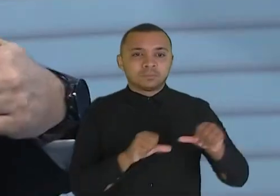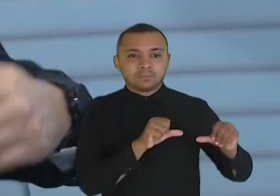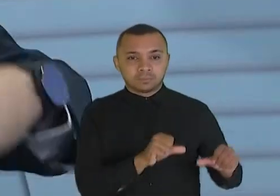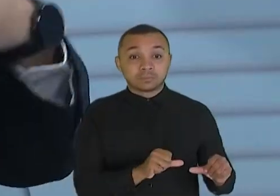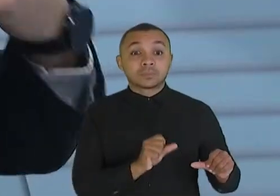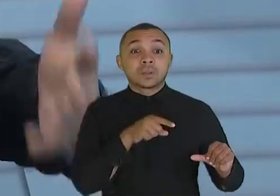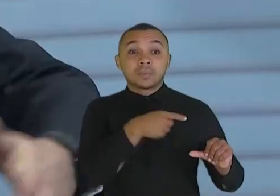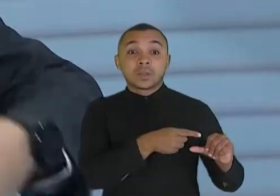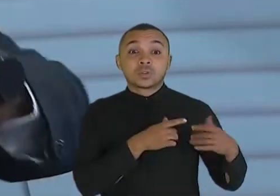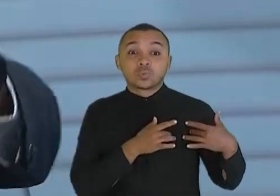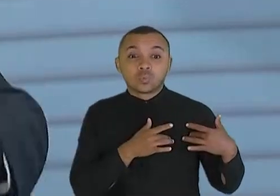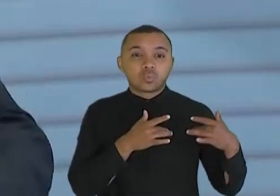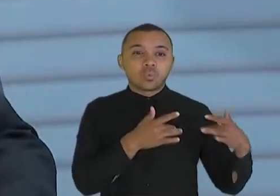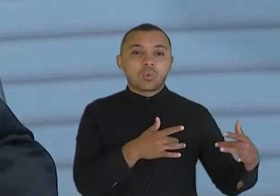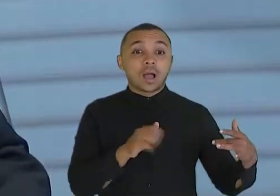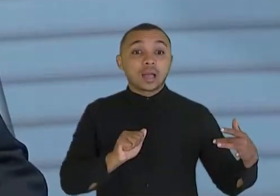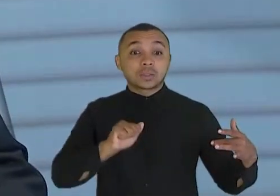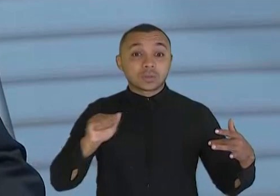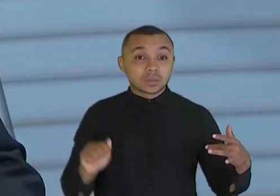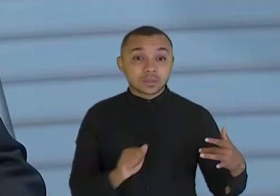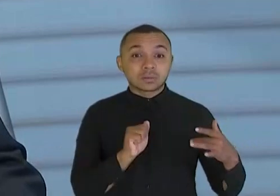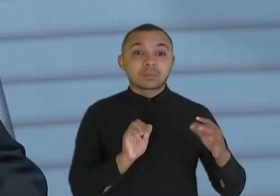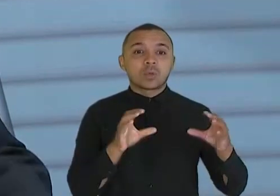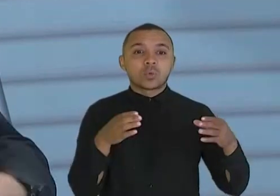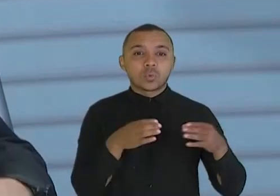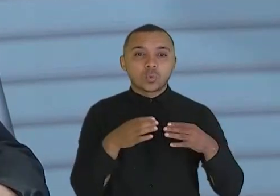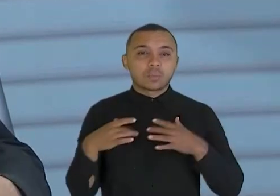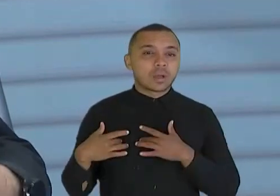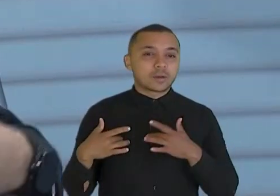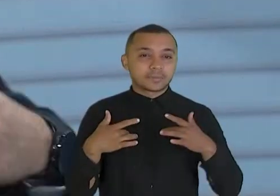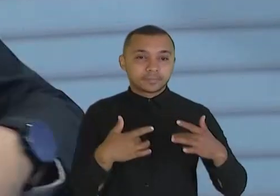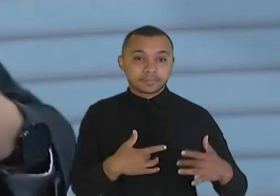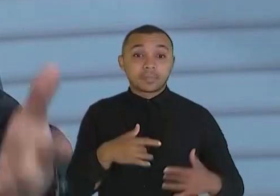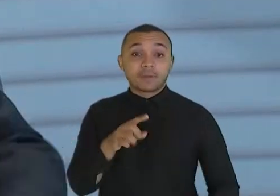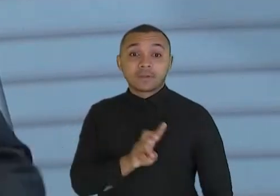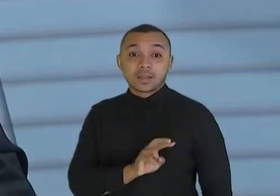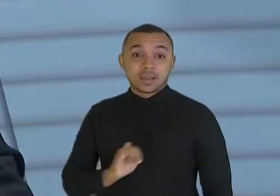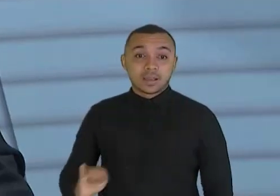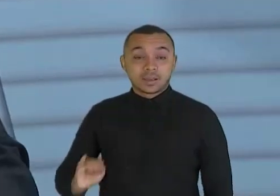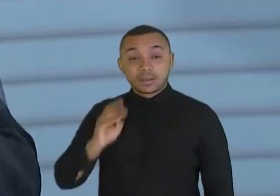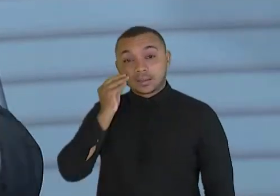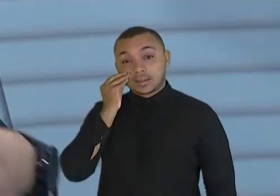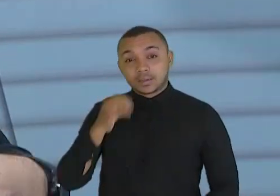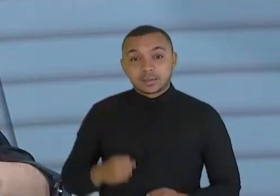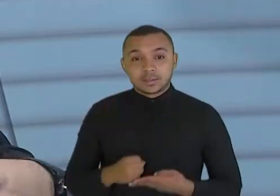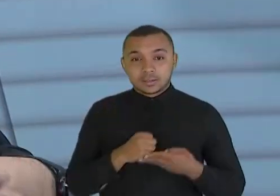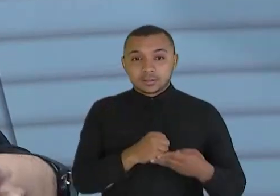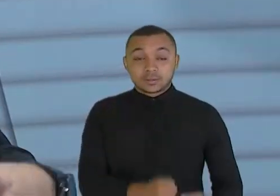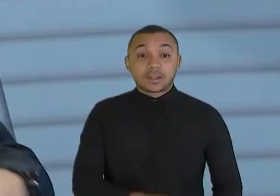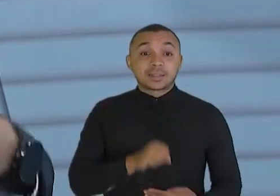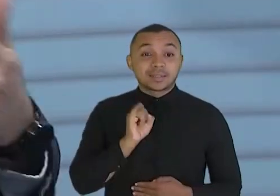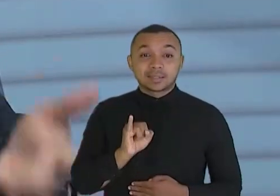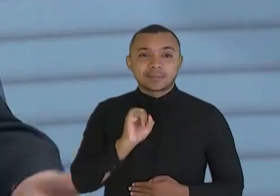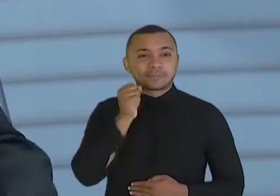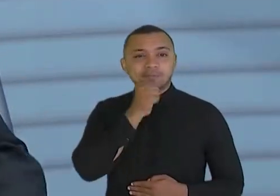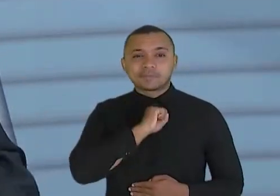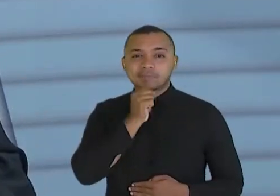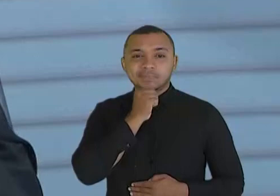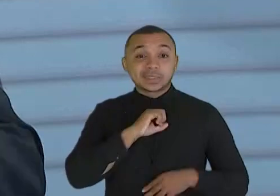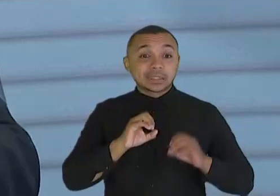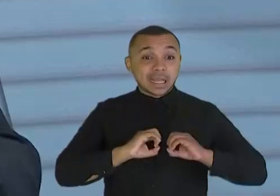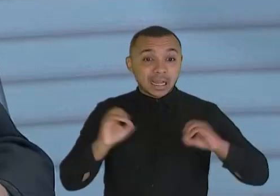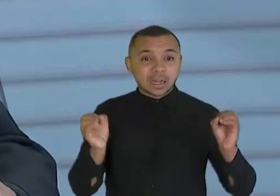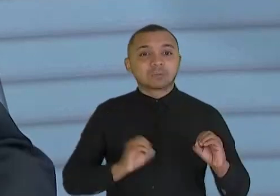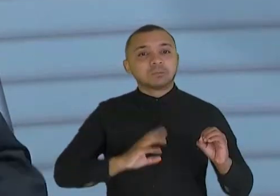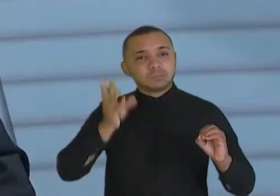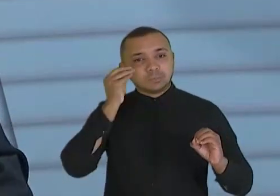vai doar para associações, entidades beneficentes, né? Para justamente o que? A gente fazer a nossa parte. E aquilo que não tiver jeito, serve para curso de manutenção,